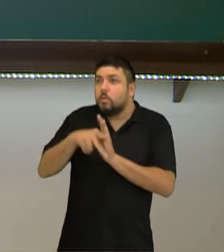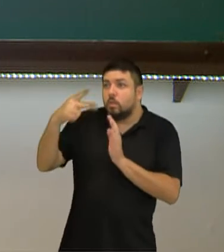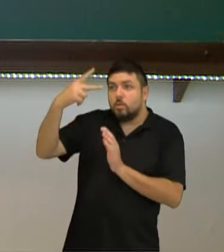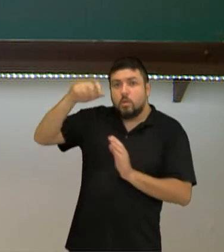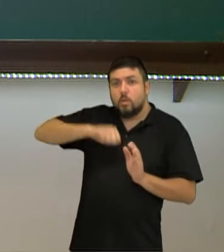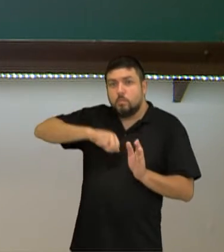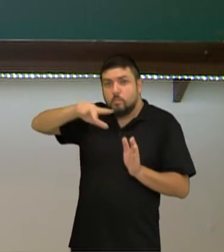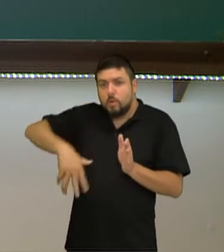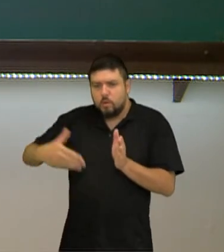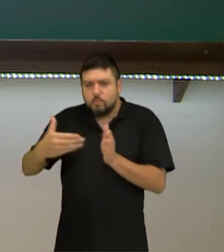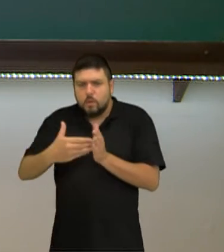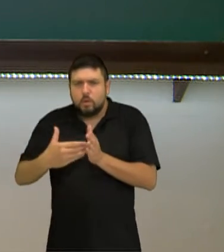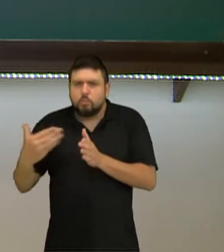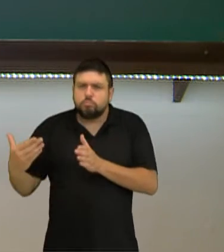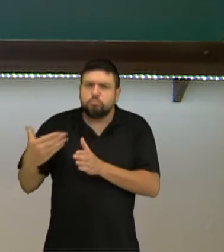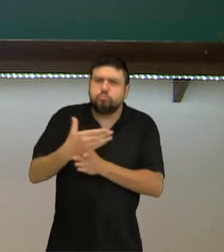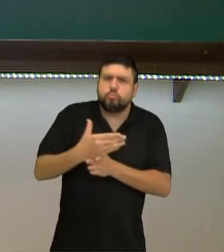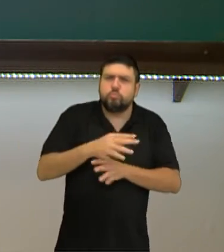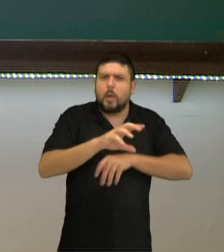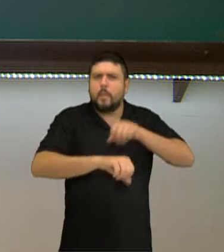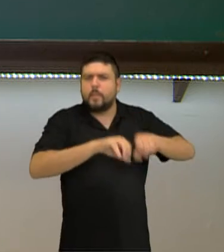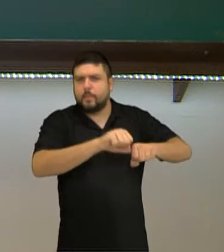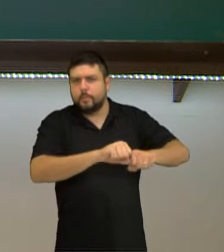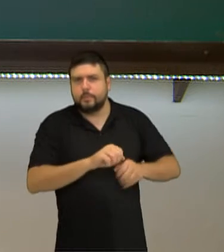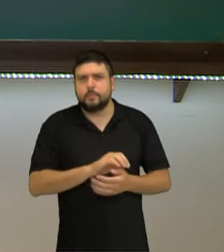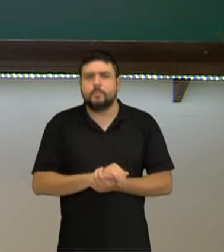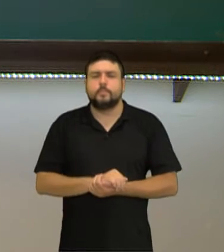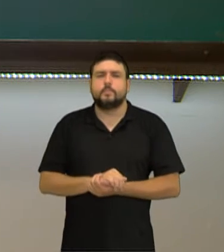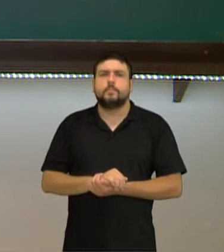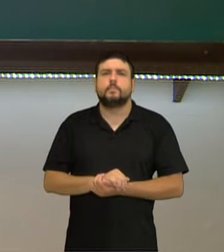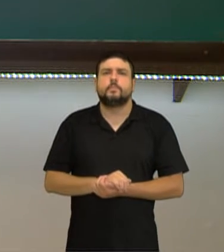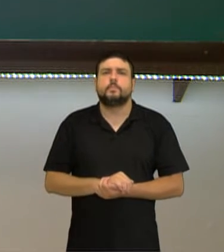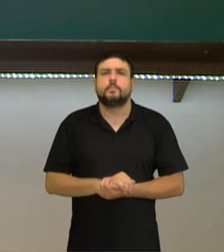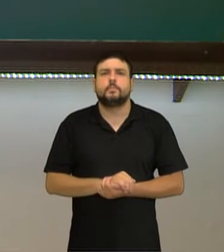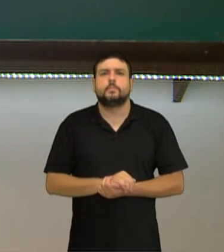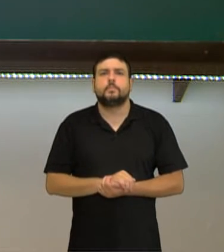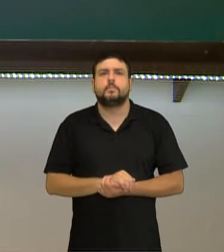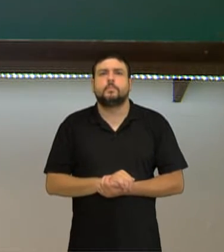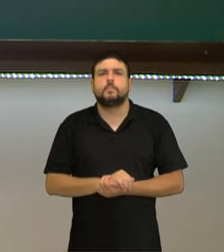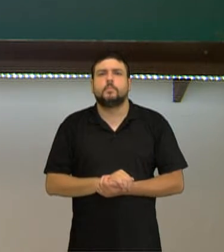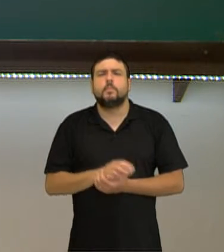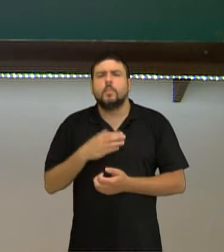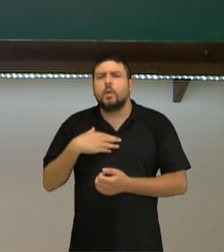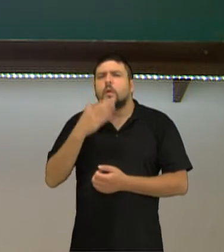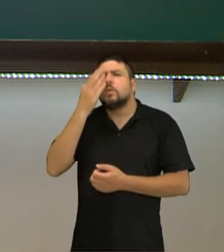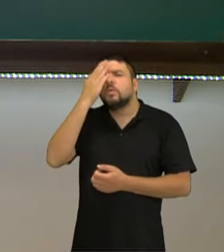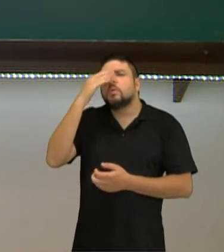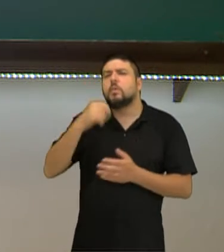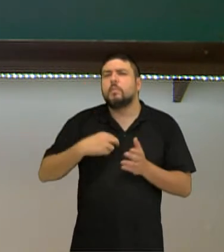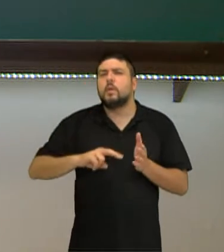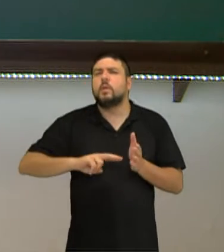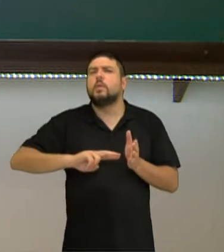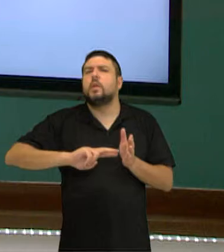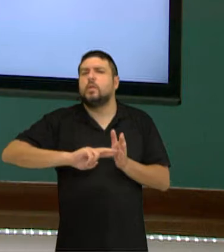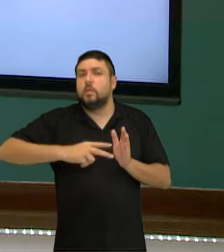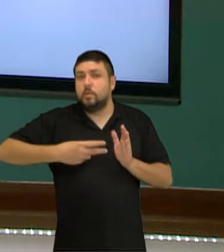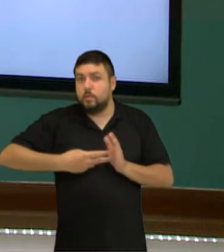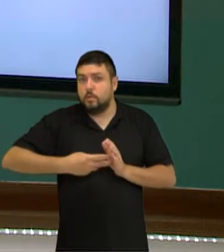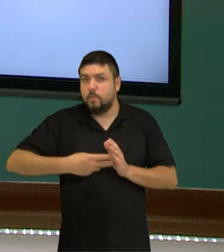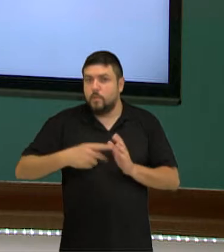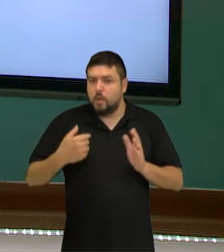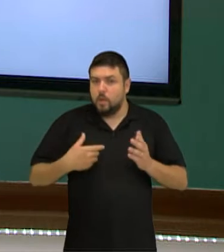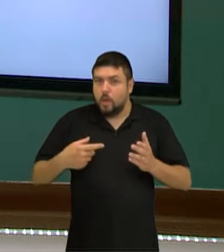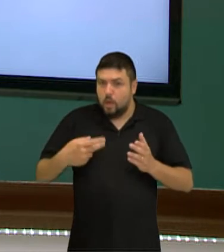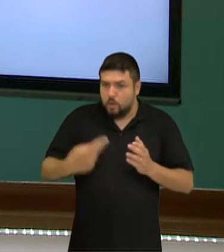Portuguesa. Te convido, vem junto comigo, vamos para essa aula de História aqui, né? Você sabe o que significa, para o conteúdo